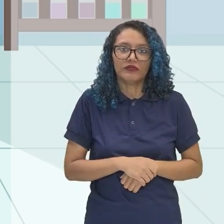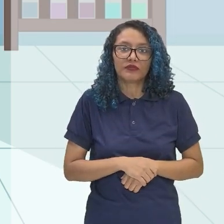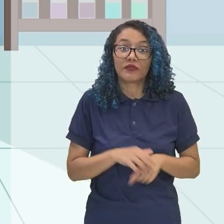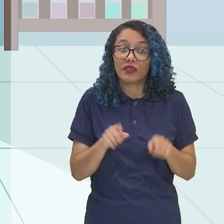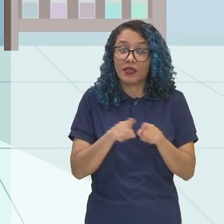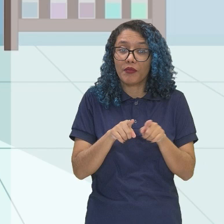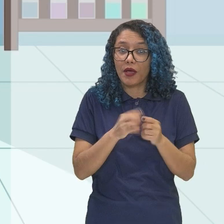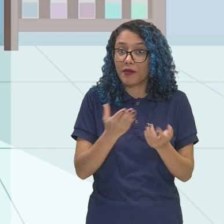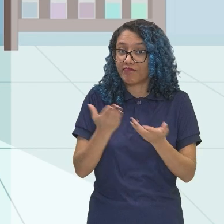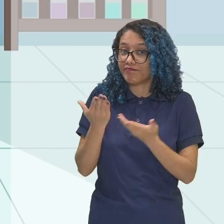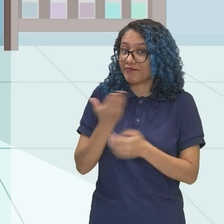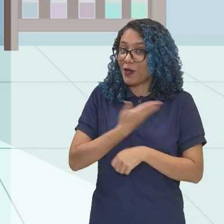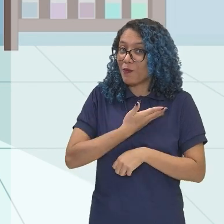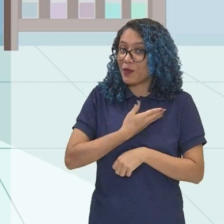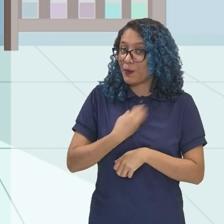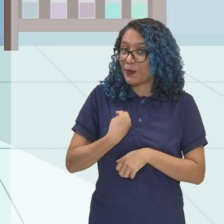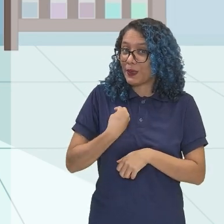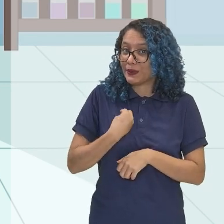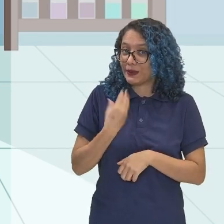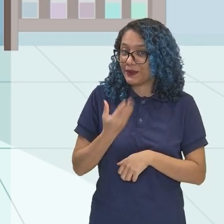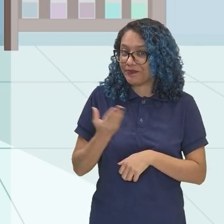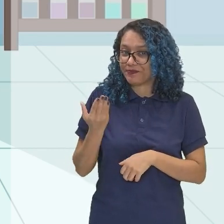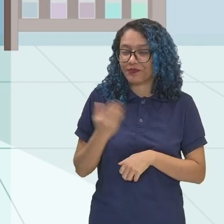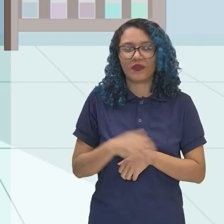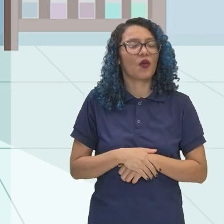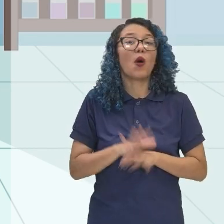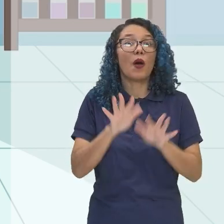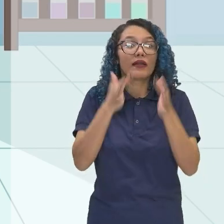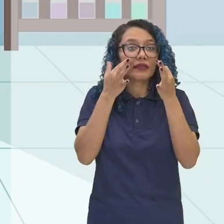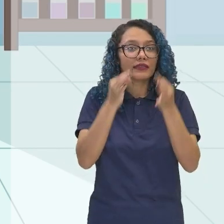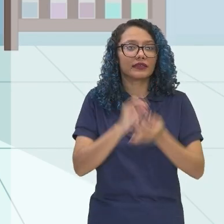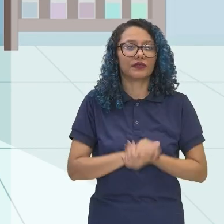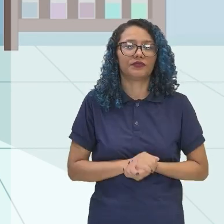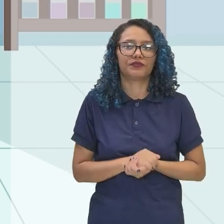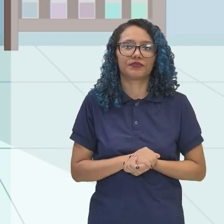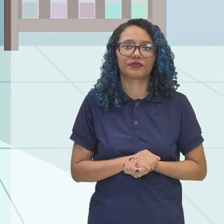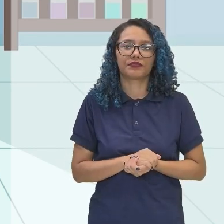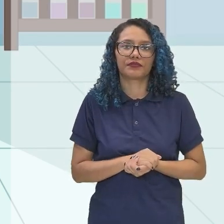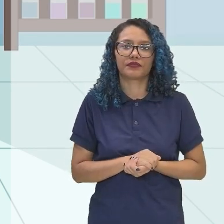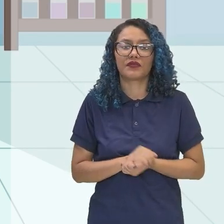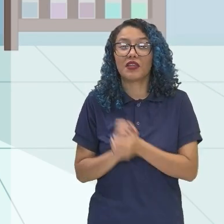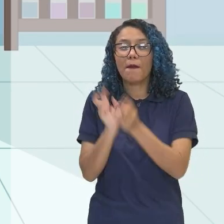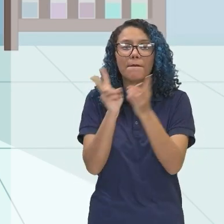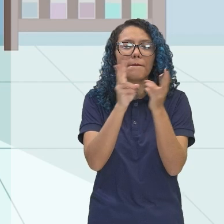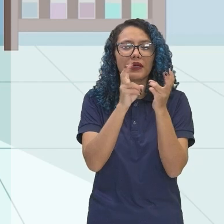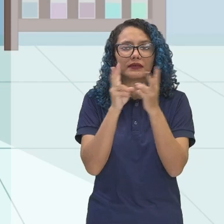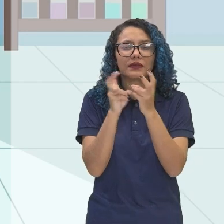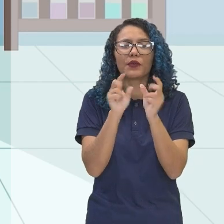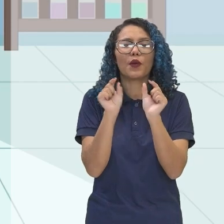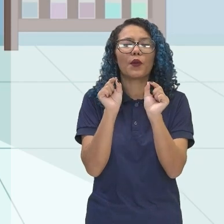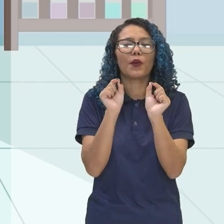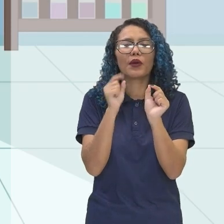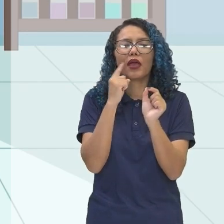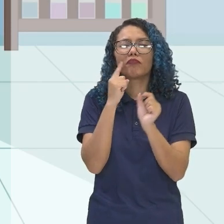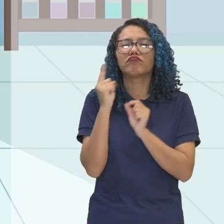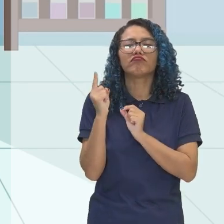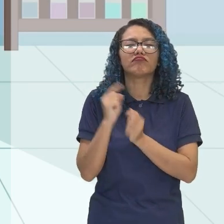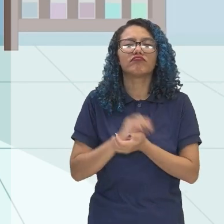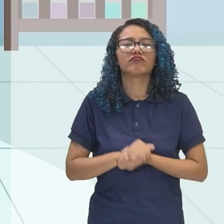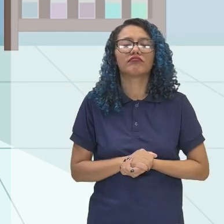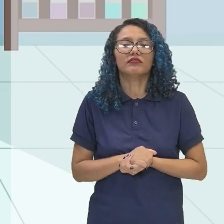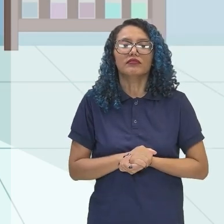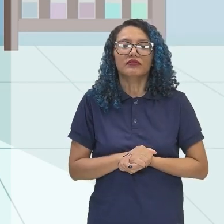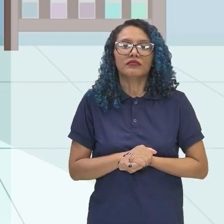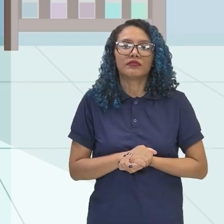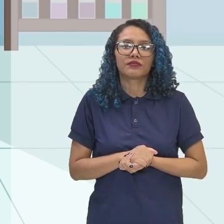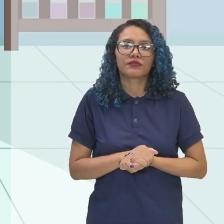nosso amiguinho. Observa comigo aí. O que nós podemos perceber e observar pelo nosso vídeo. Nós temos